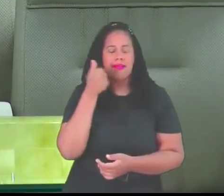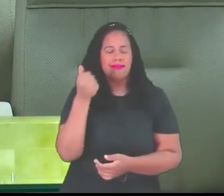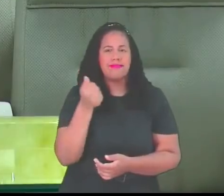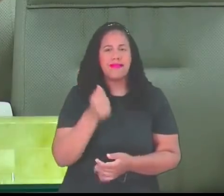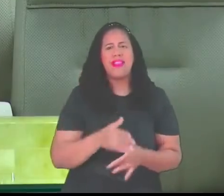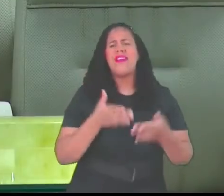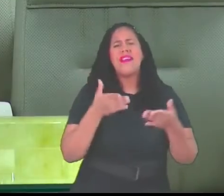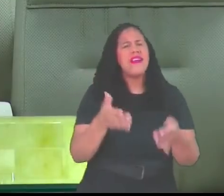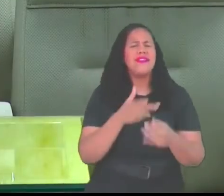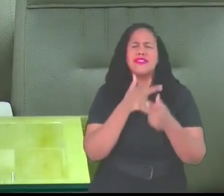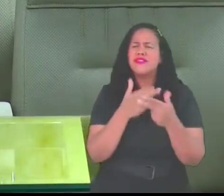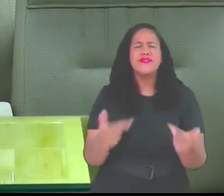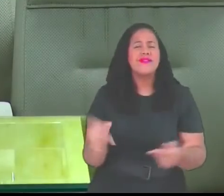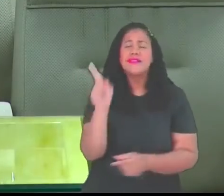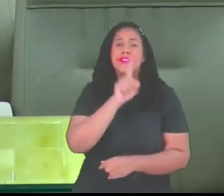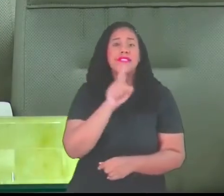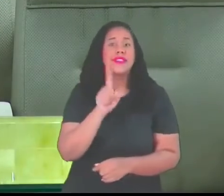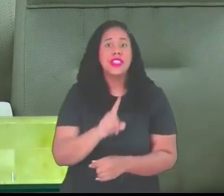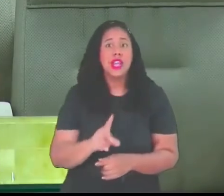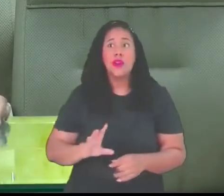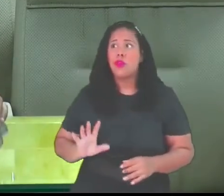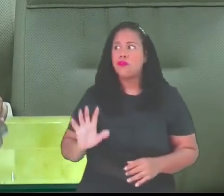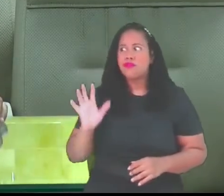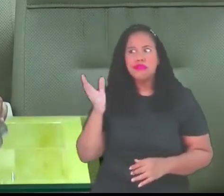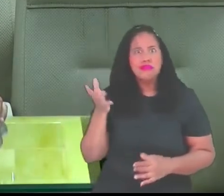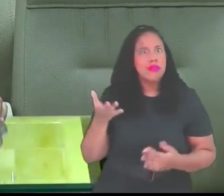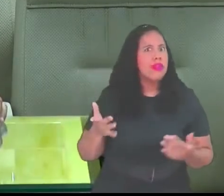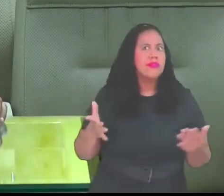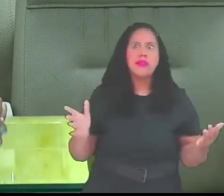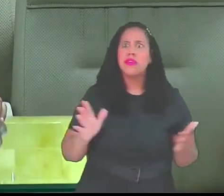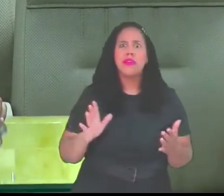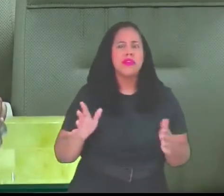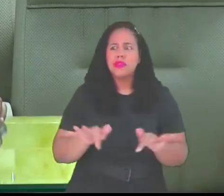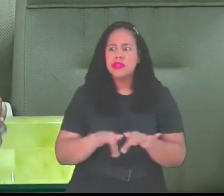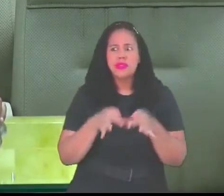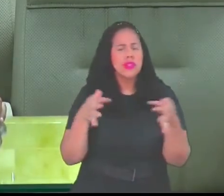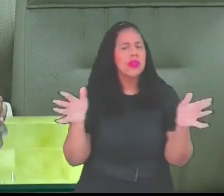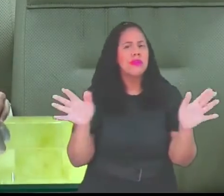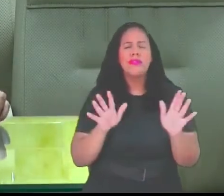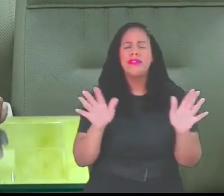Estas coisas não são causalidades, não são.